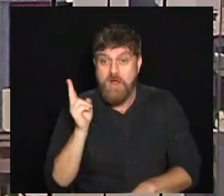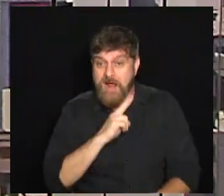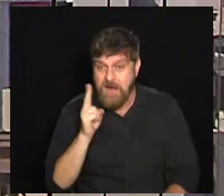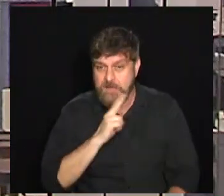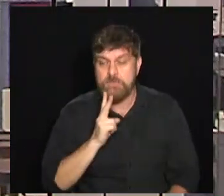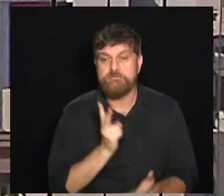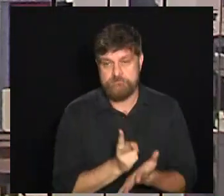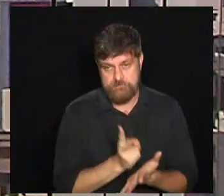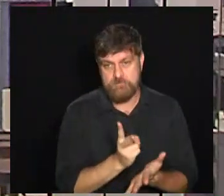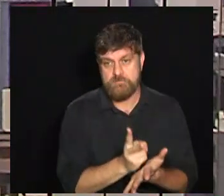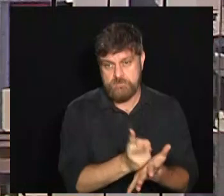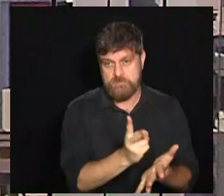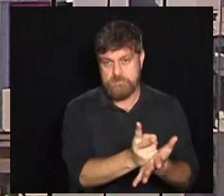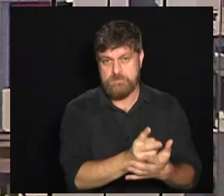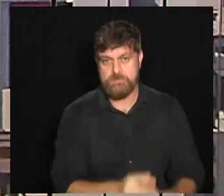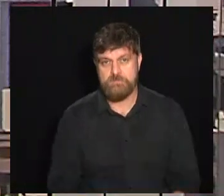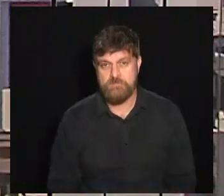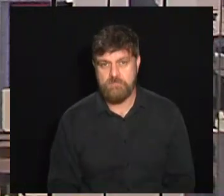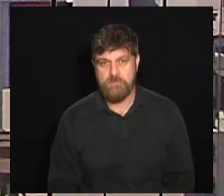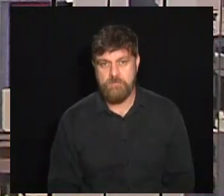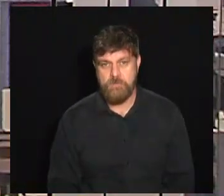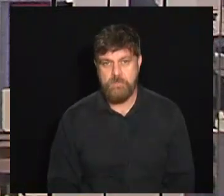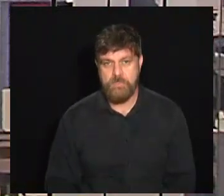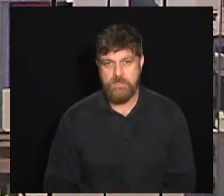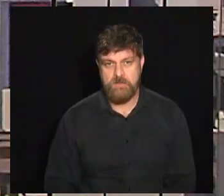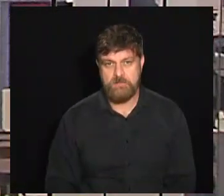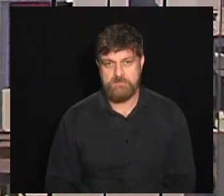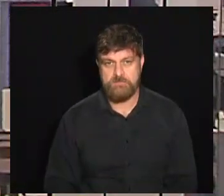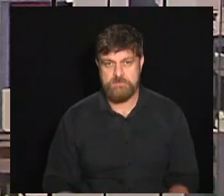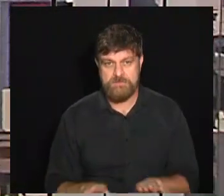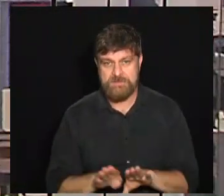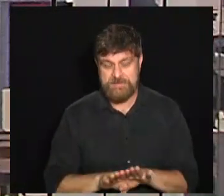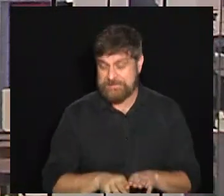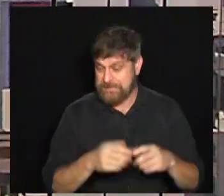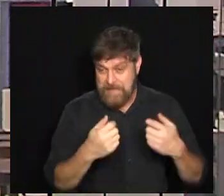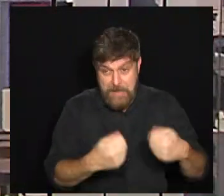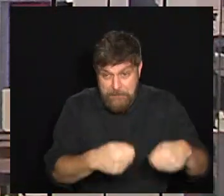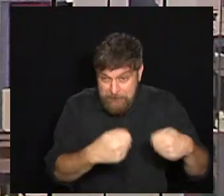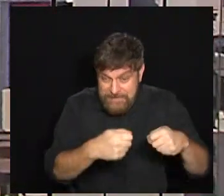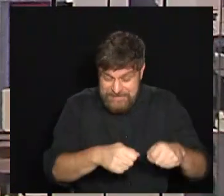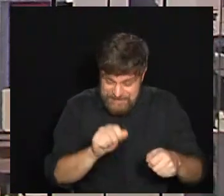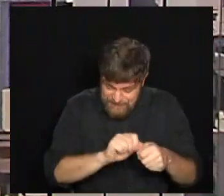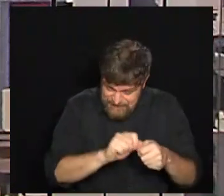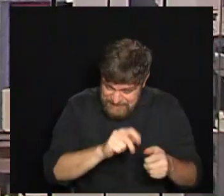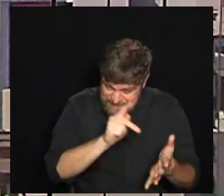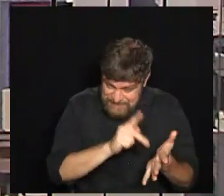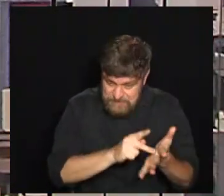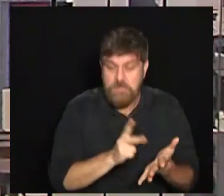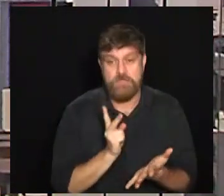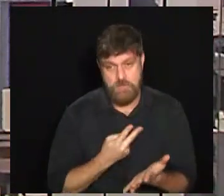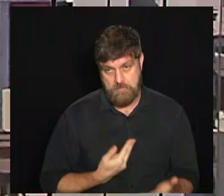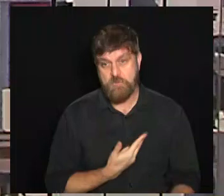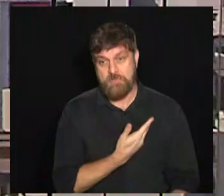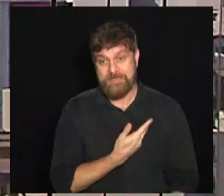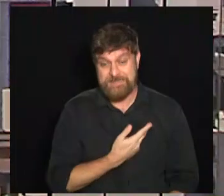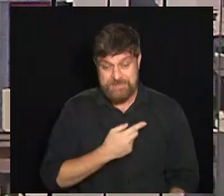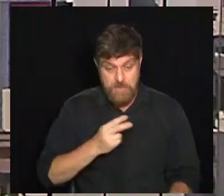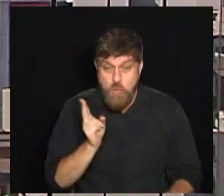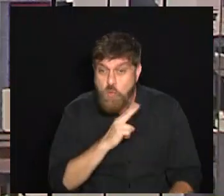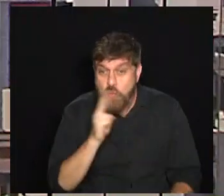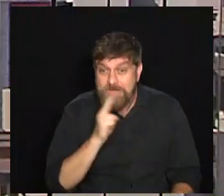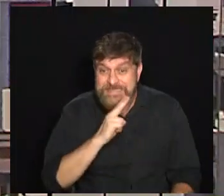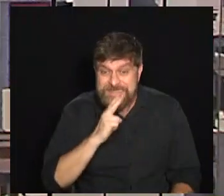estão mantidas e são consideradas imprescindíveis. Então, eles mantêm as cirurgias de urgência